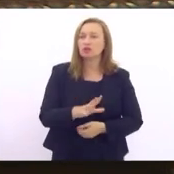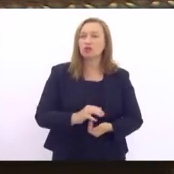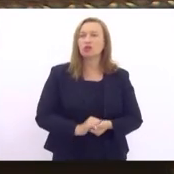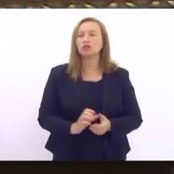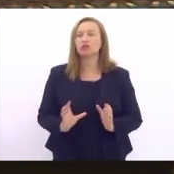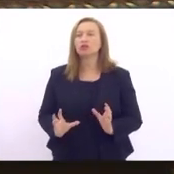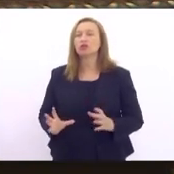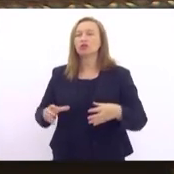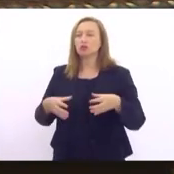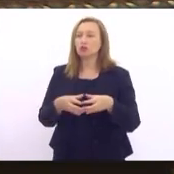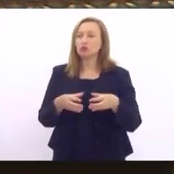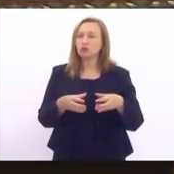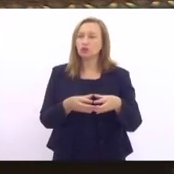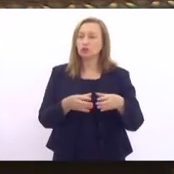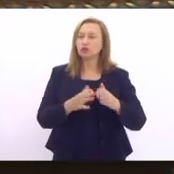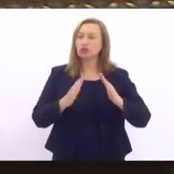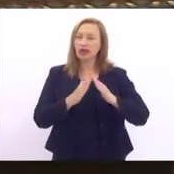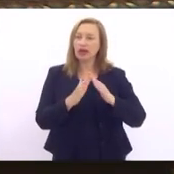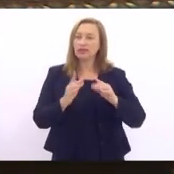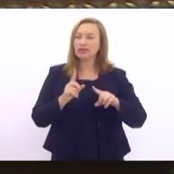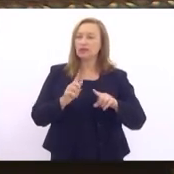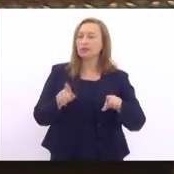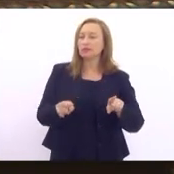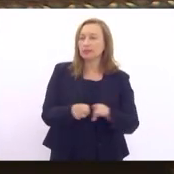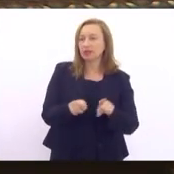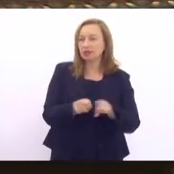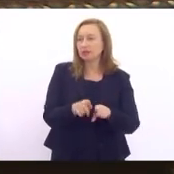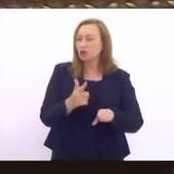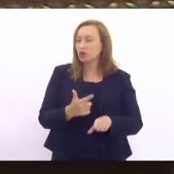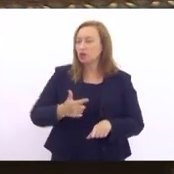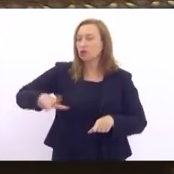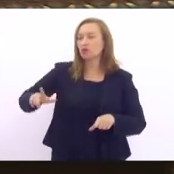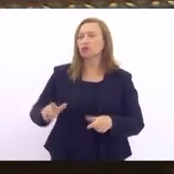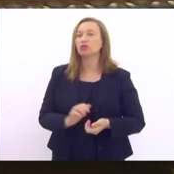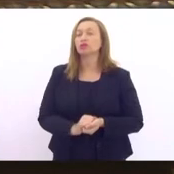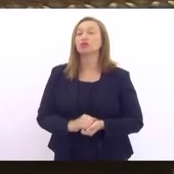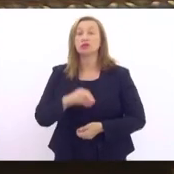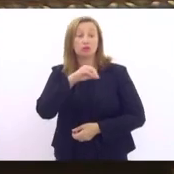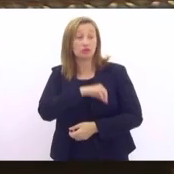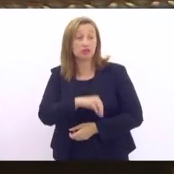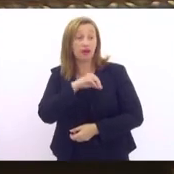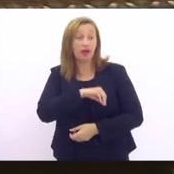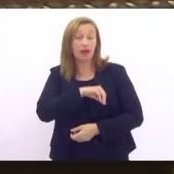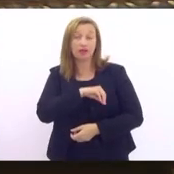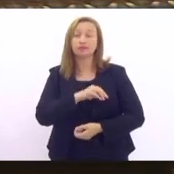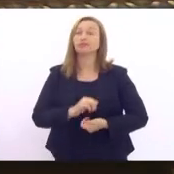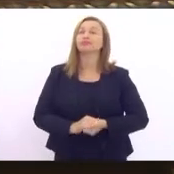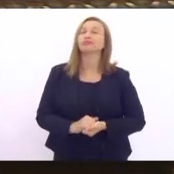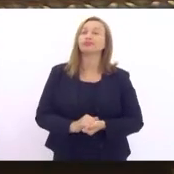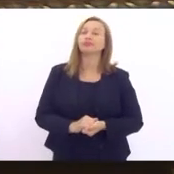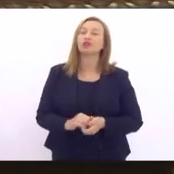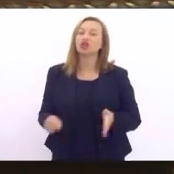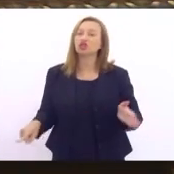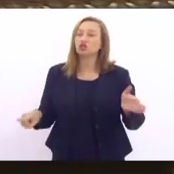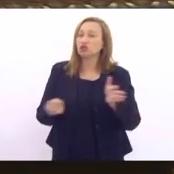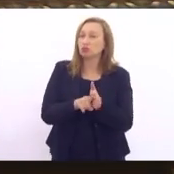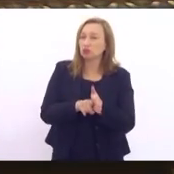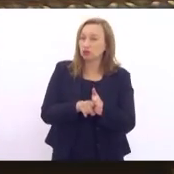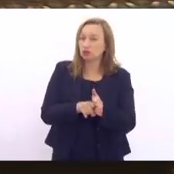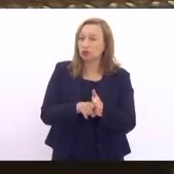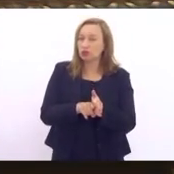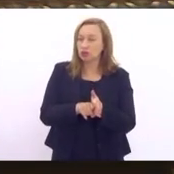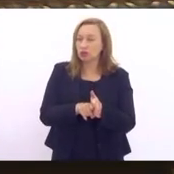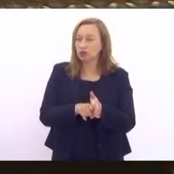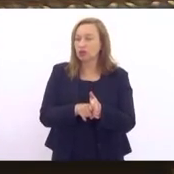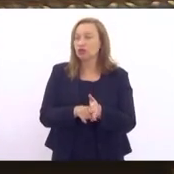conjuntos. A renda do trabalho, além de diminuir gradativamente no Estado do Rio de